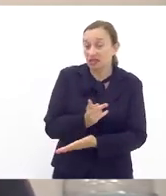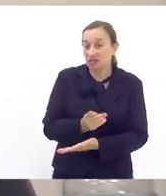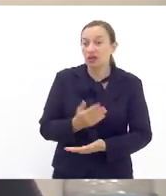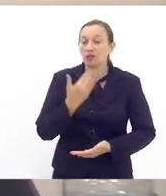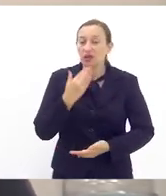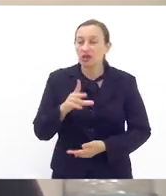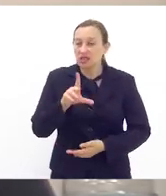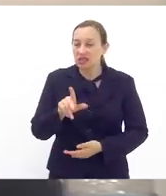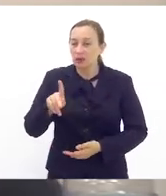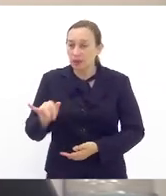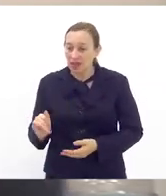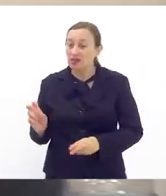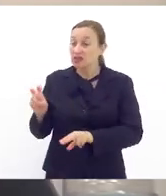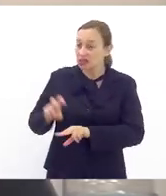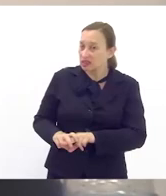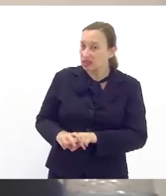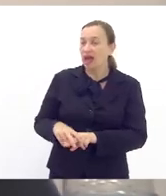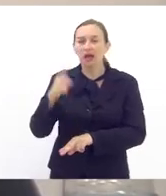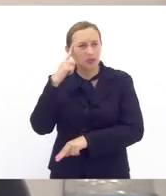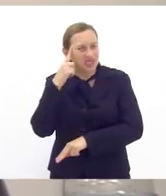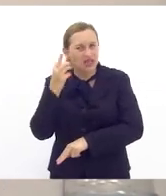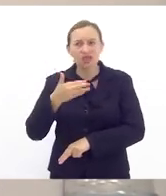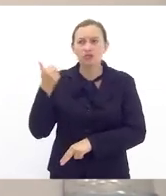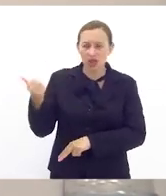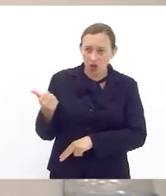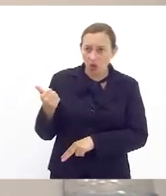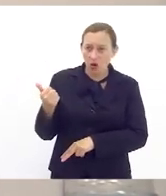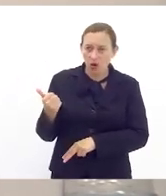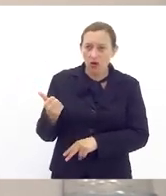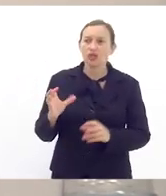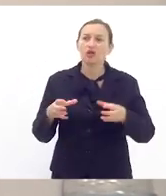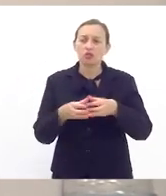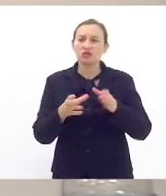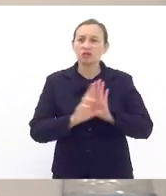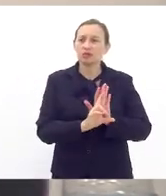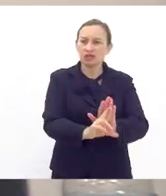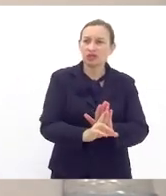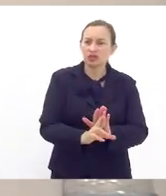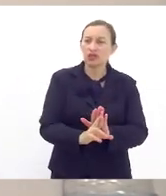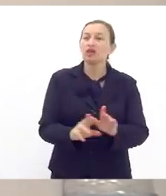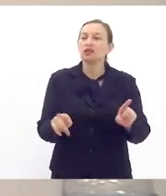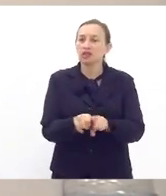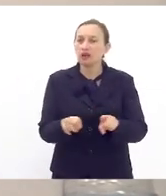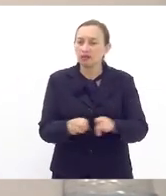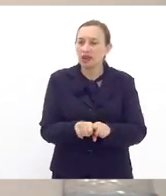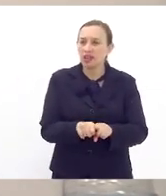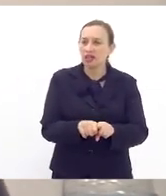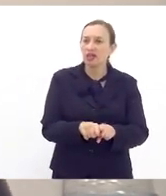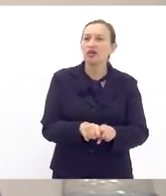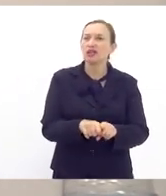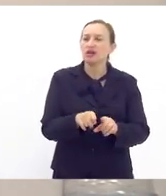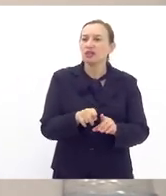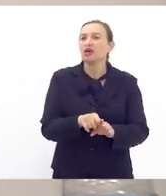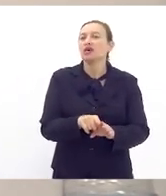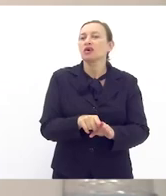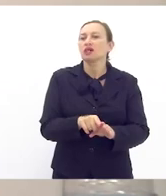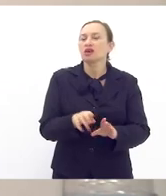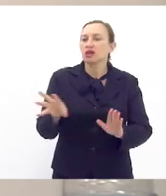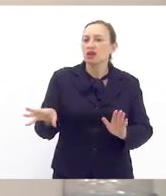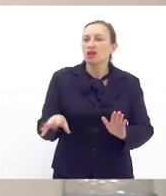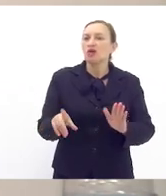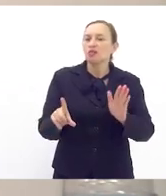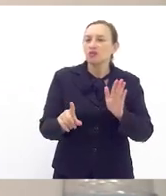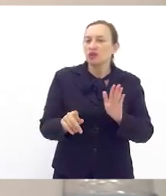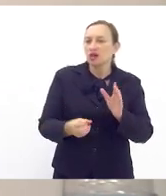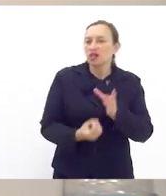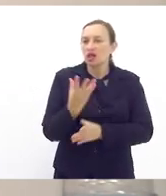topa aqui sentar pra gente poder pensar uma ferramenta que pode ser essa comissão de representação e protocolei nessa casa um projeto de lei